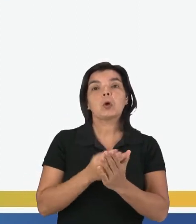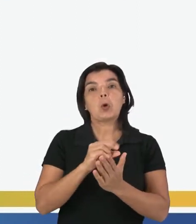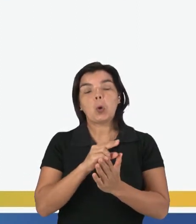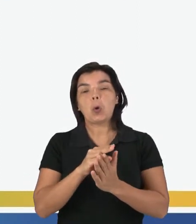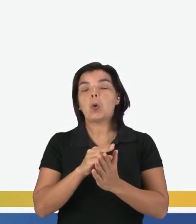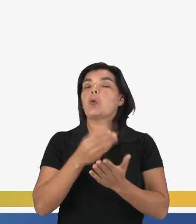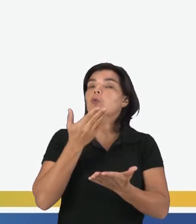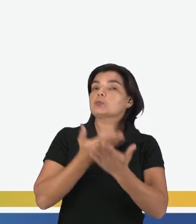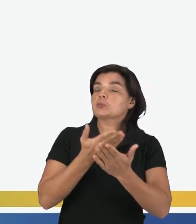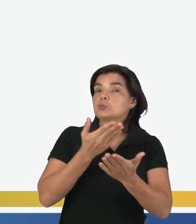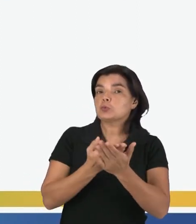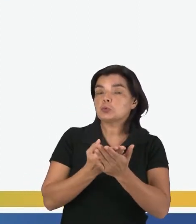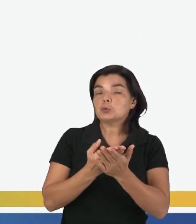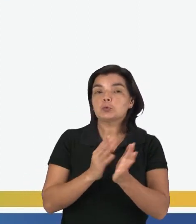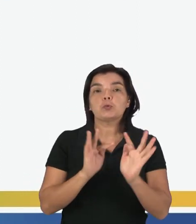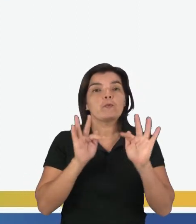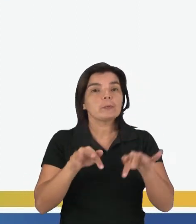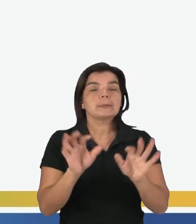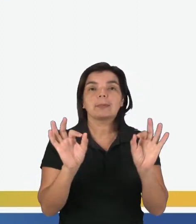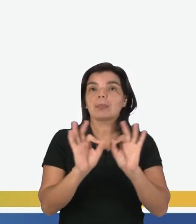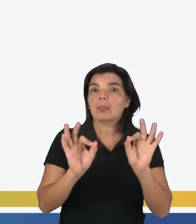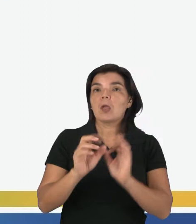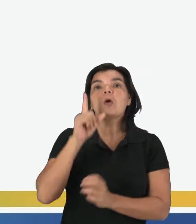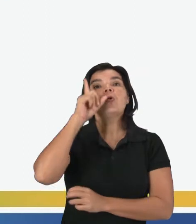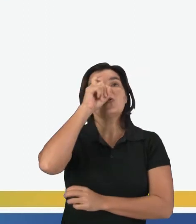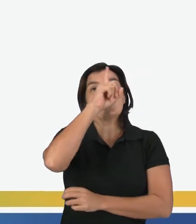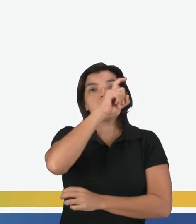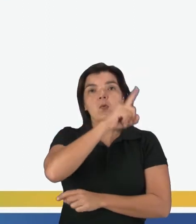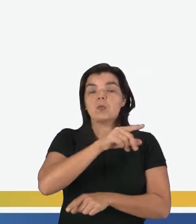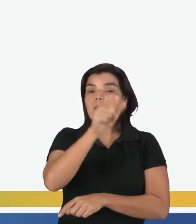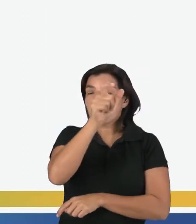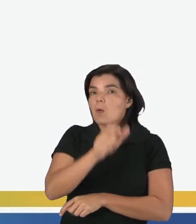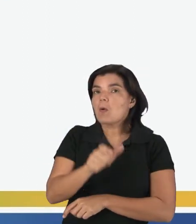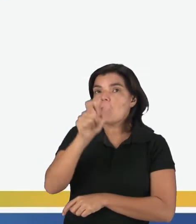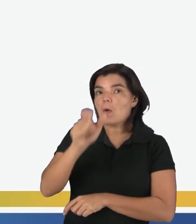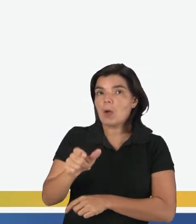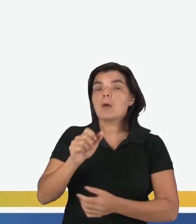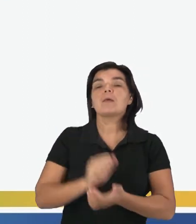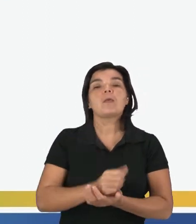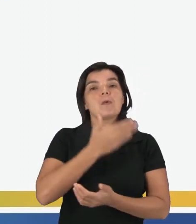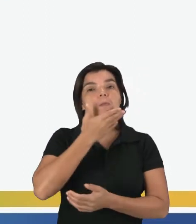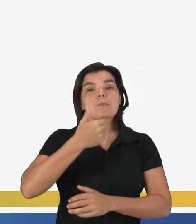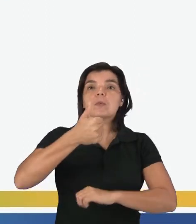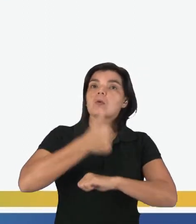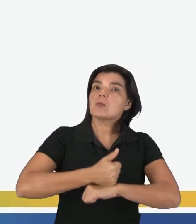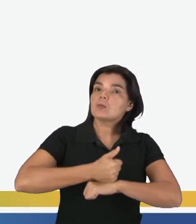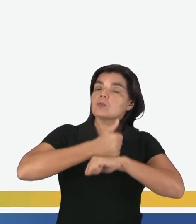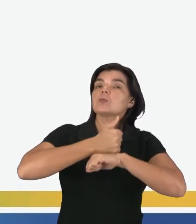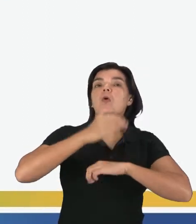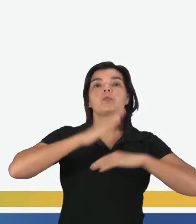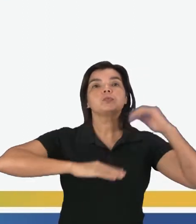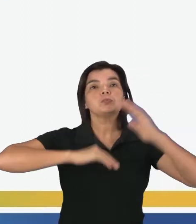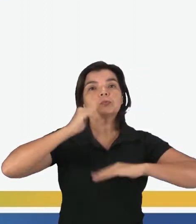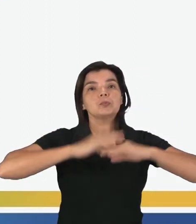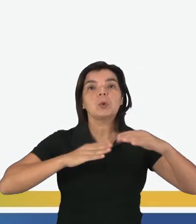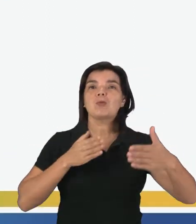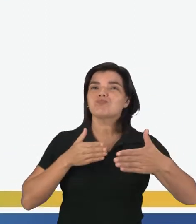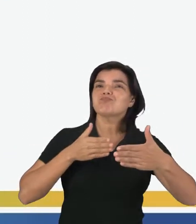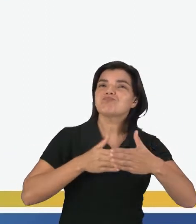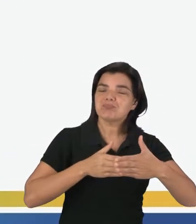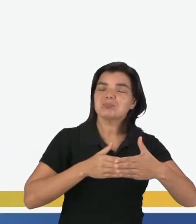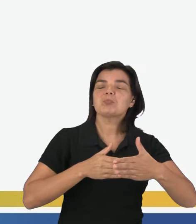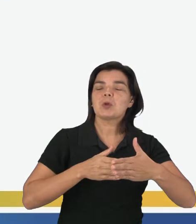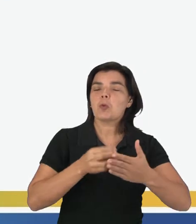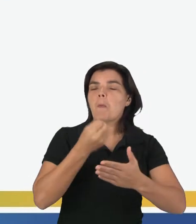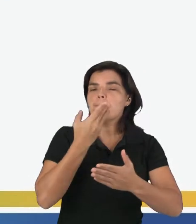escolaridade educacional, dificulta o acesso do indivíduo a uma melhor qualificação profissional ou impede que